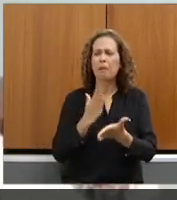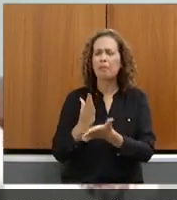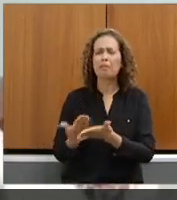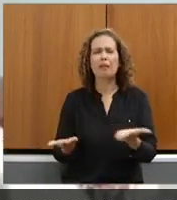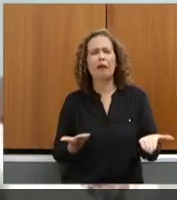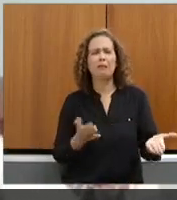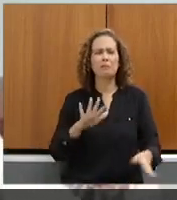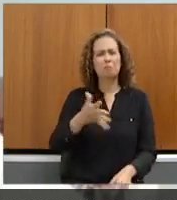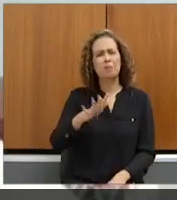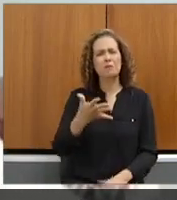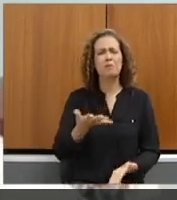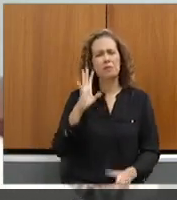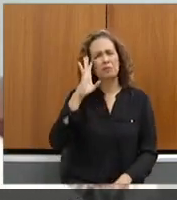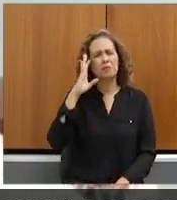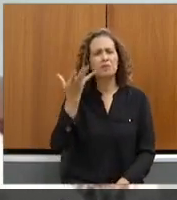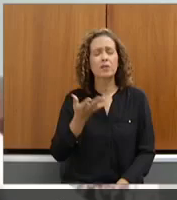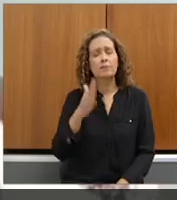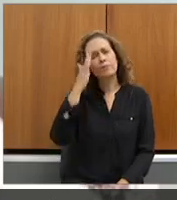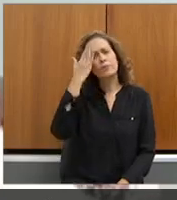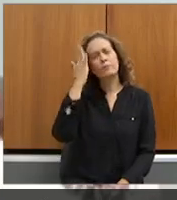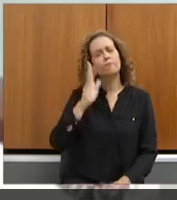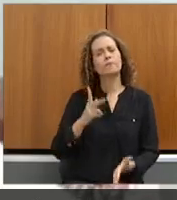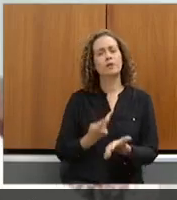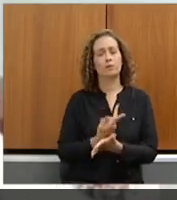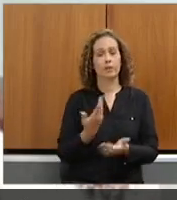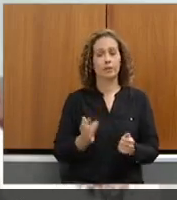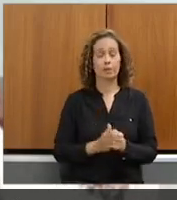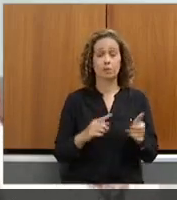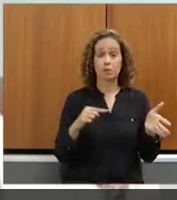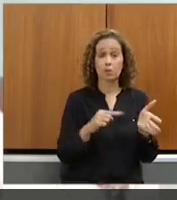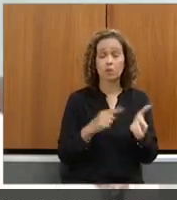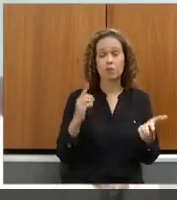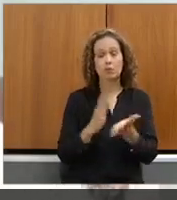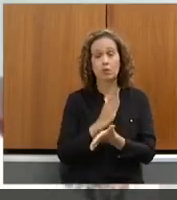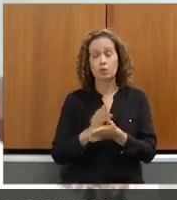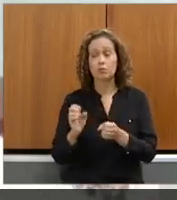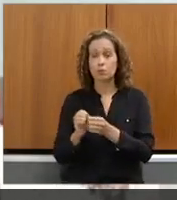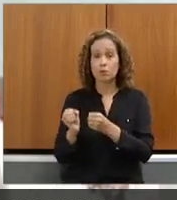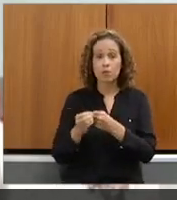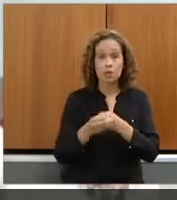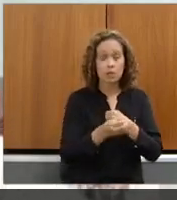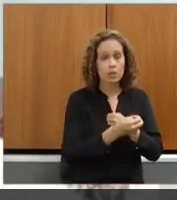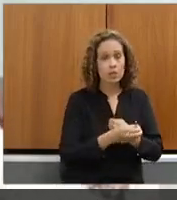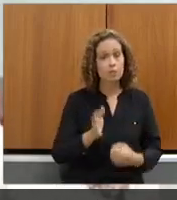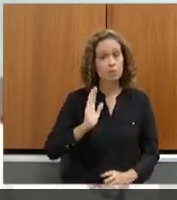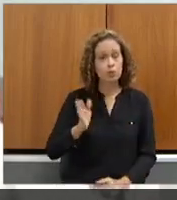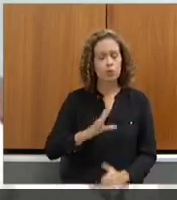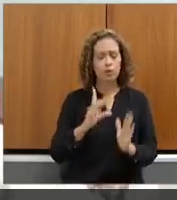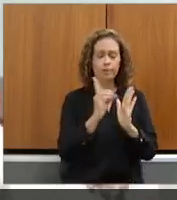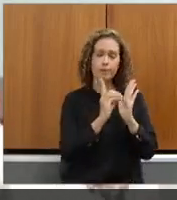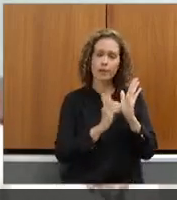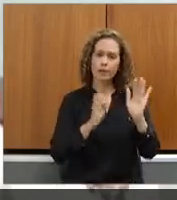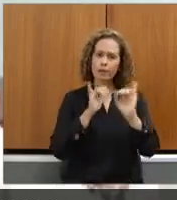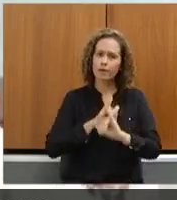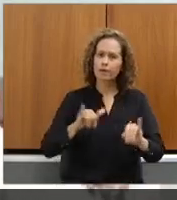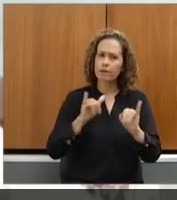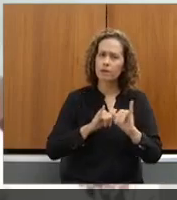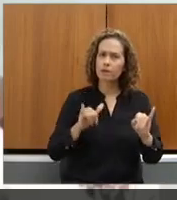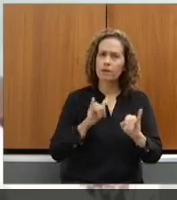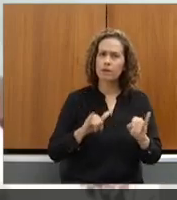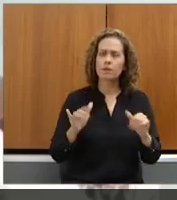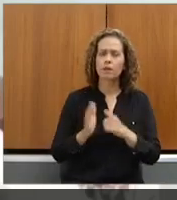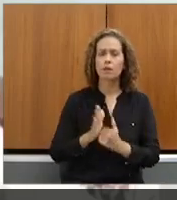metades a gente não está entendendo o que tá acontecendo denúncia de alguns municípios que estão incluídos foram decretados né no